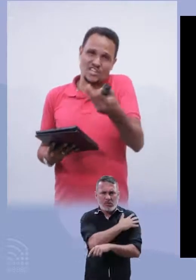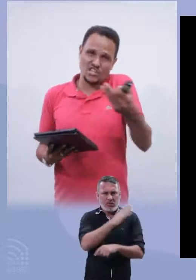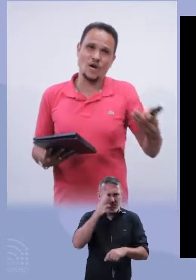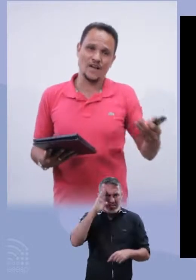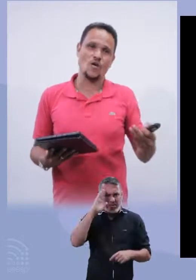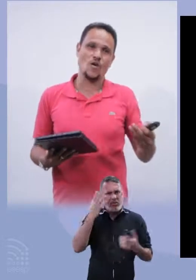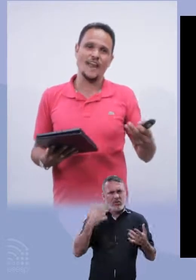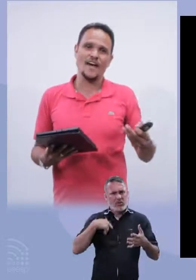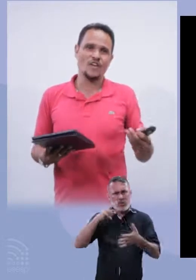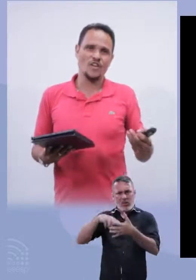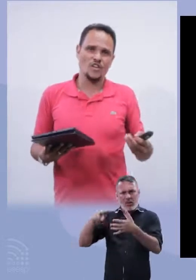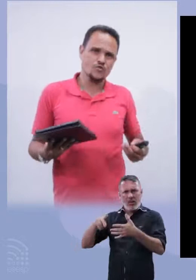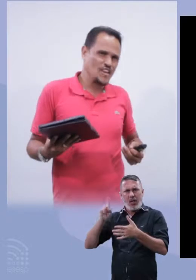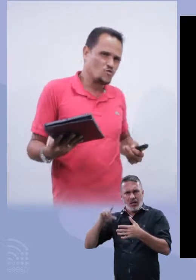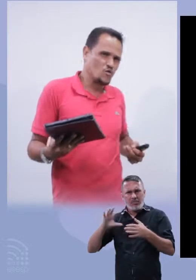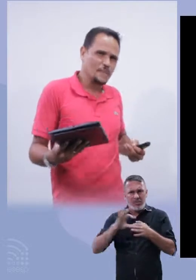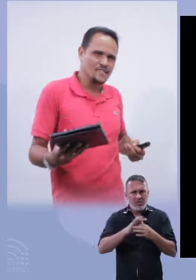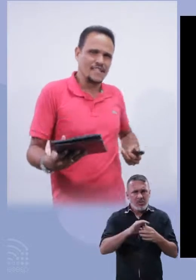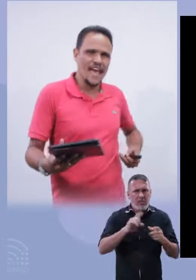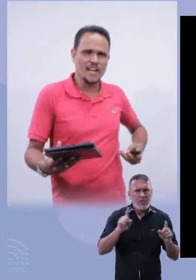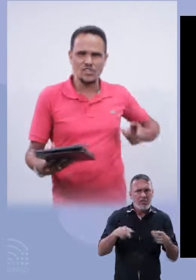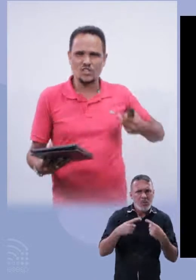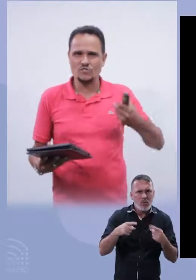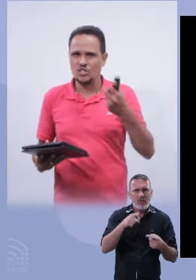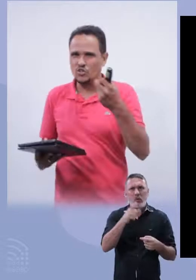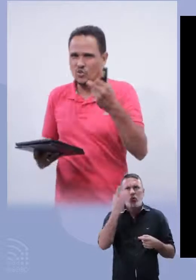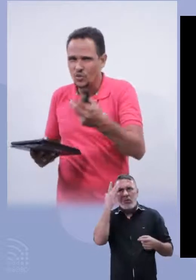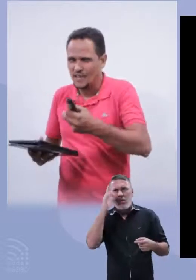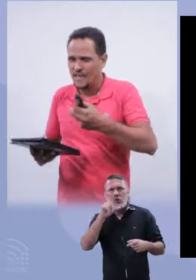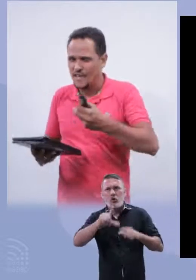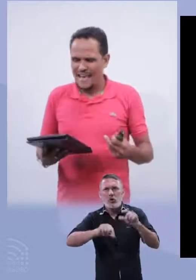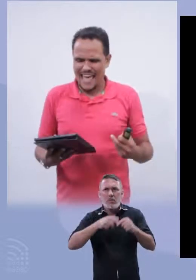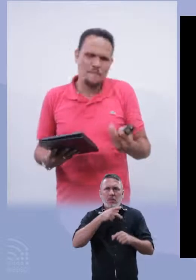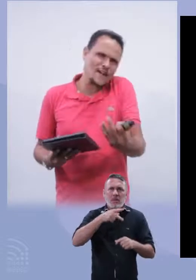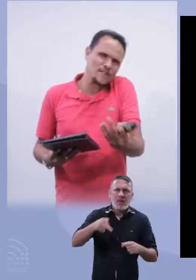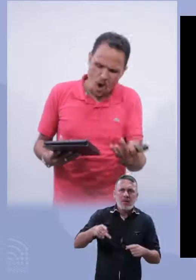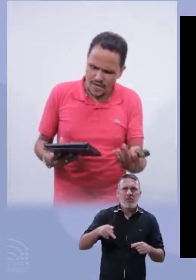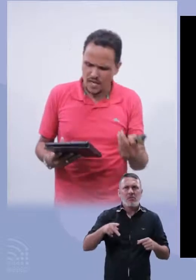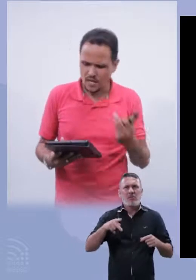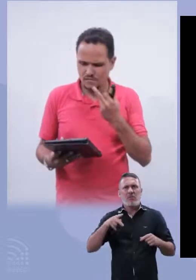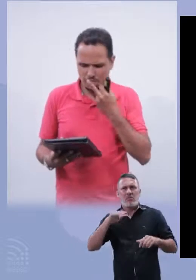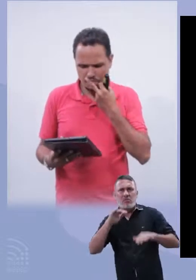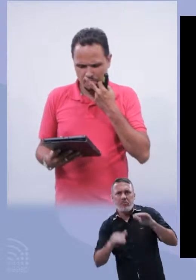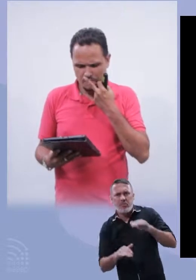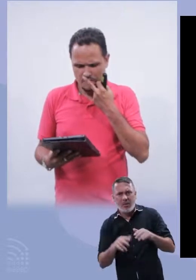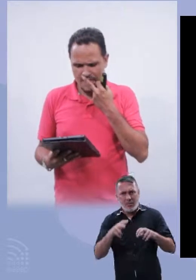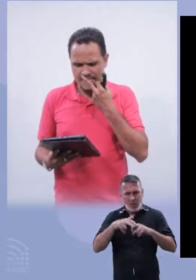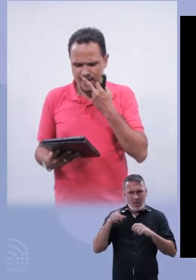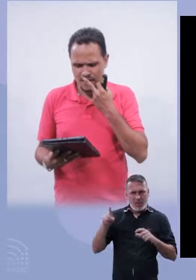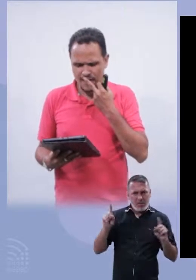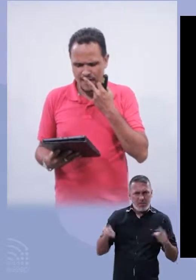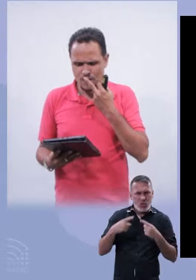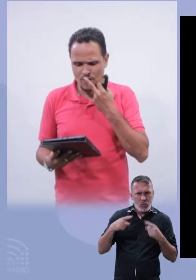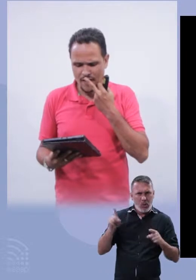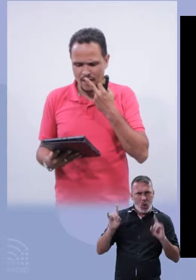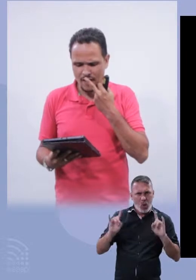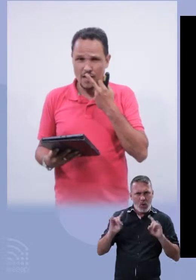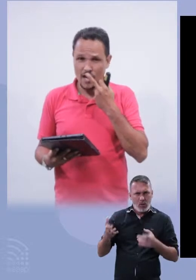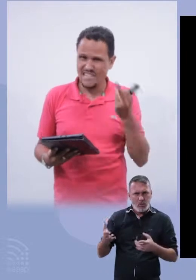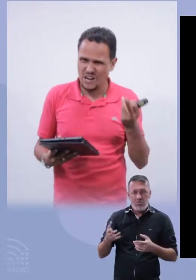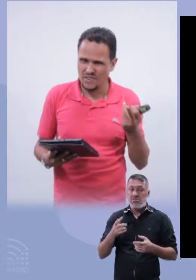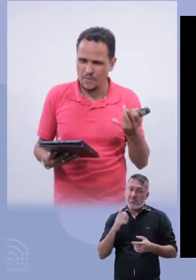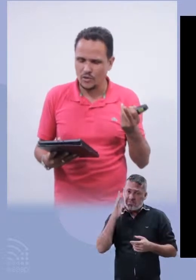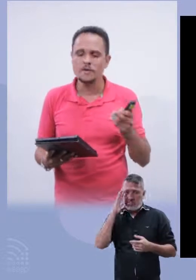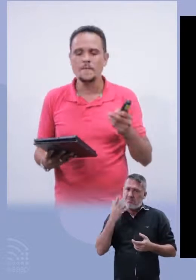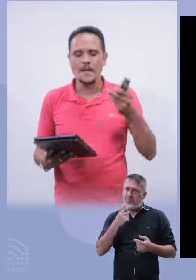tudo que a gente leu aqui agora, não sei escolher presidente, nós somos inúteis, é por causa do rock? O que você acha? Responde pra mim.